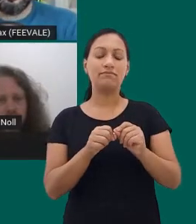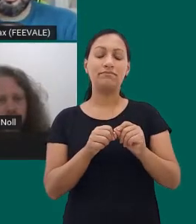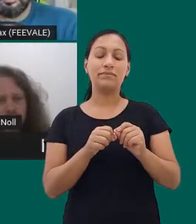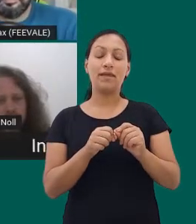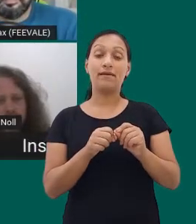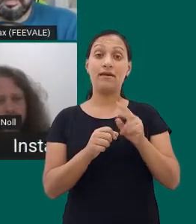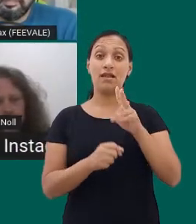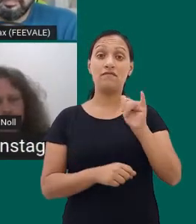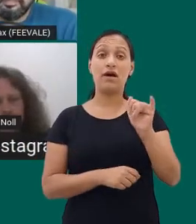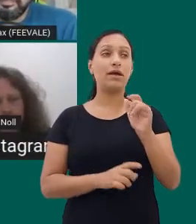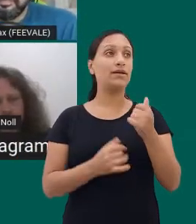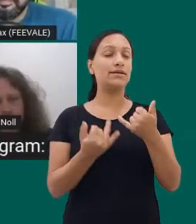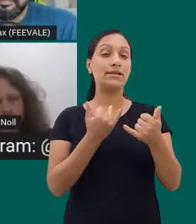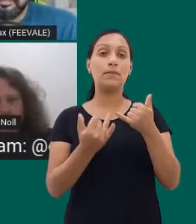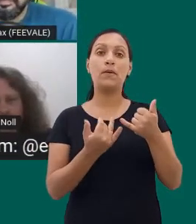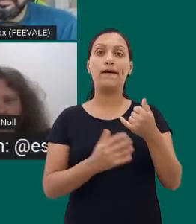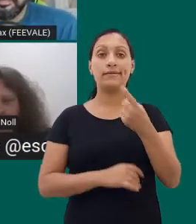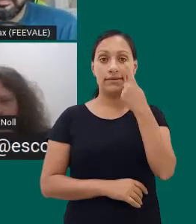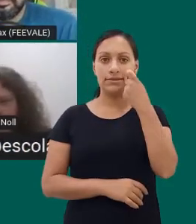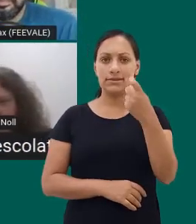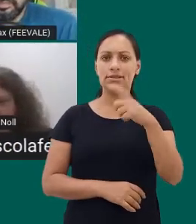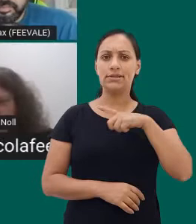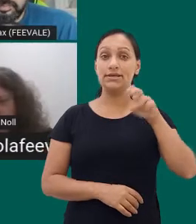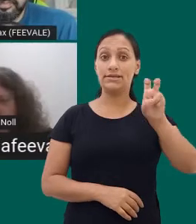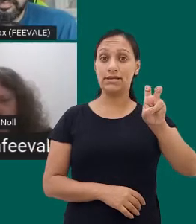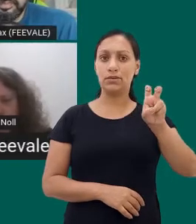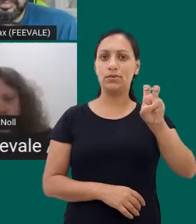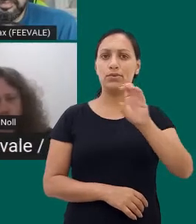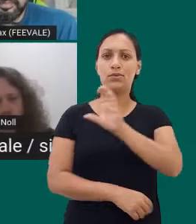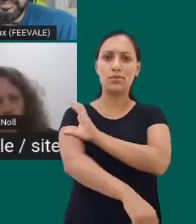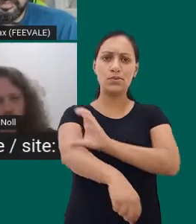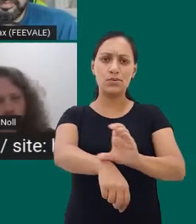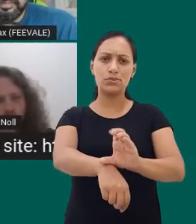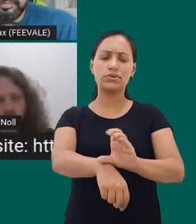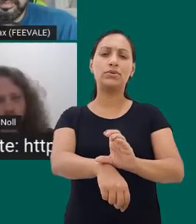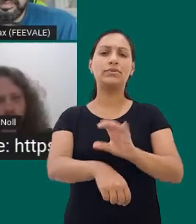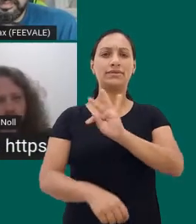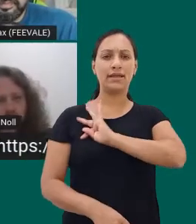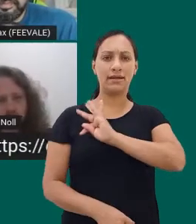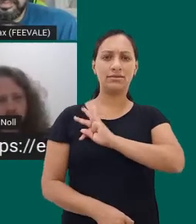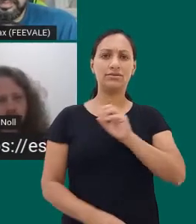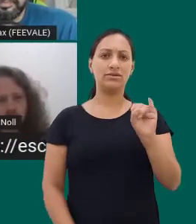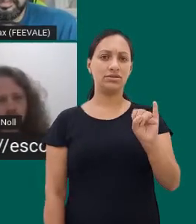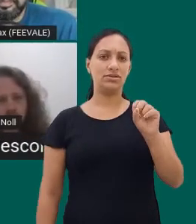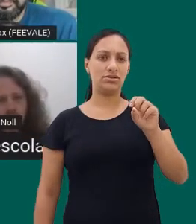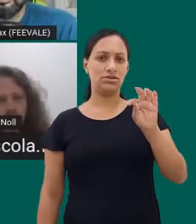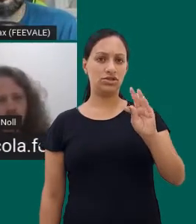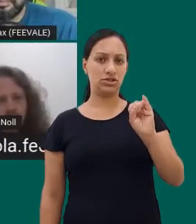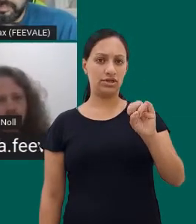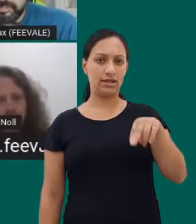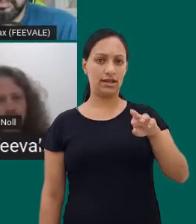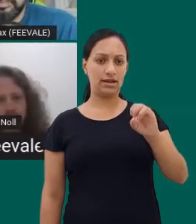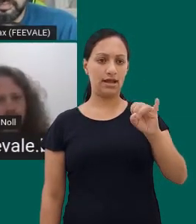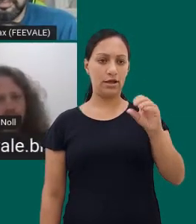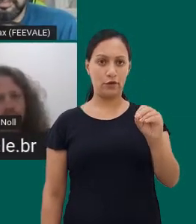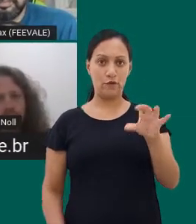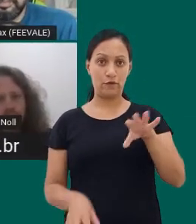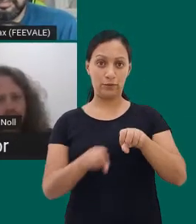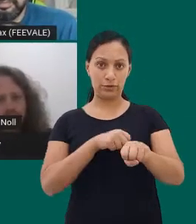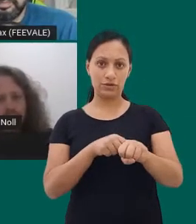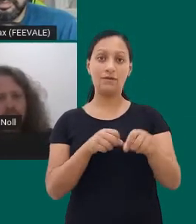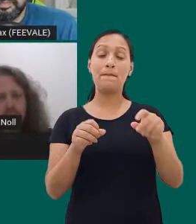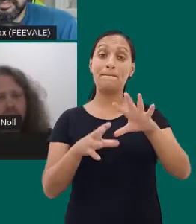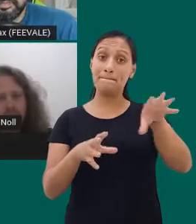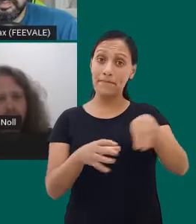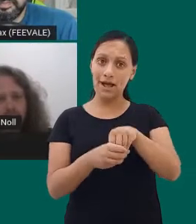né? Nós temos 5 cursos técnicos também. E os itinerários formativos, eles fazem parte dos cursos técnicos. Então, o nosso